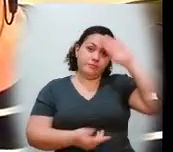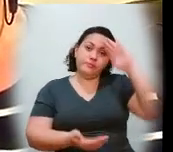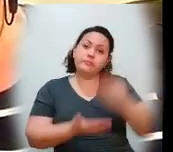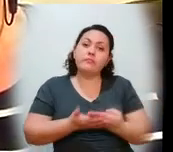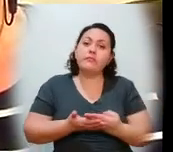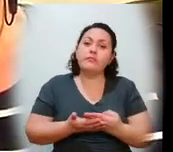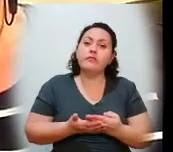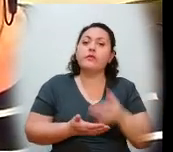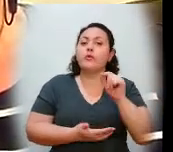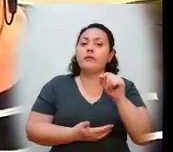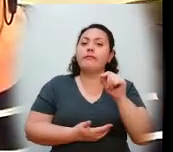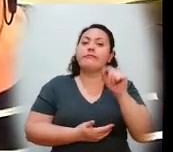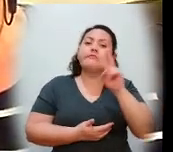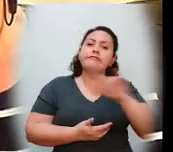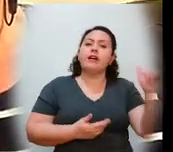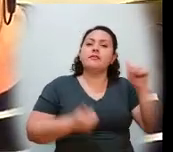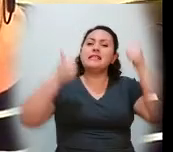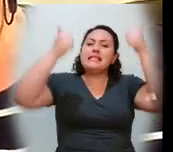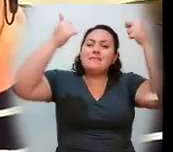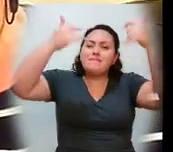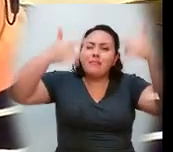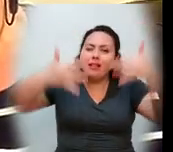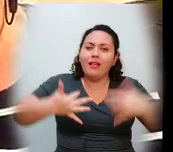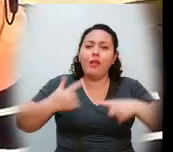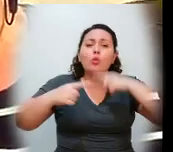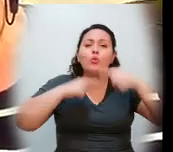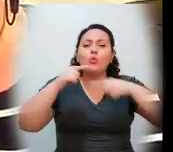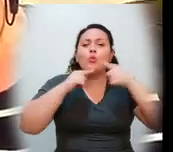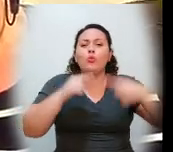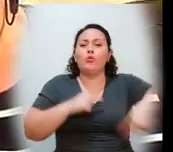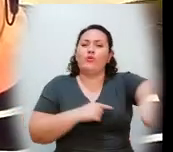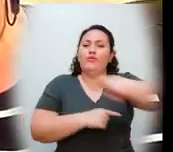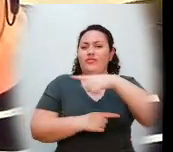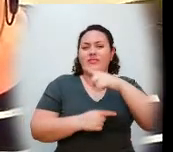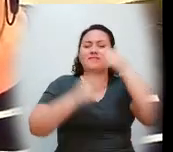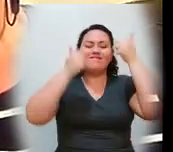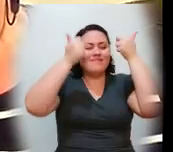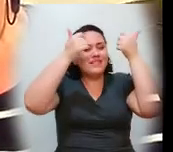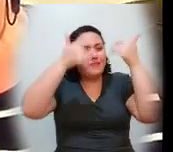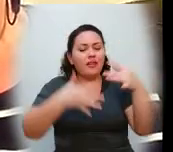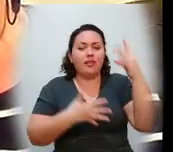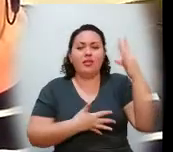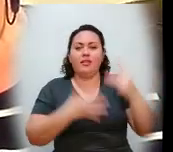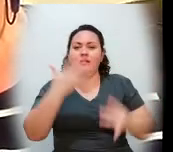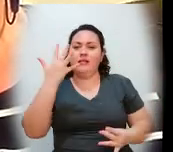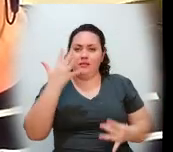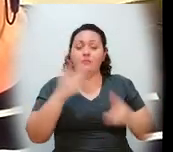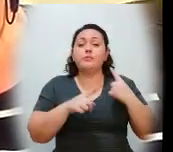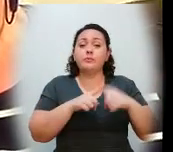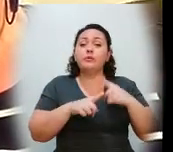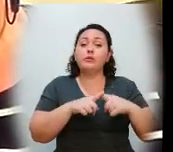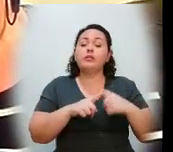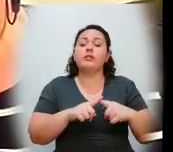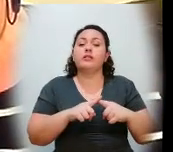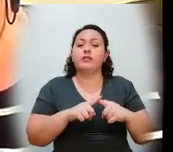vai esclarecer as dúvidas de muita gente, né? Porque é a pessoa que